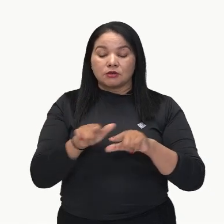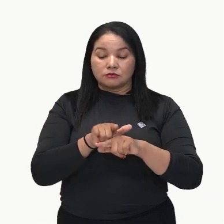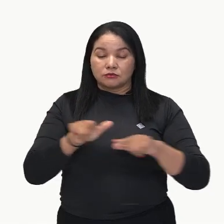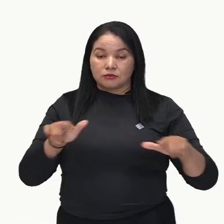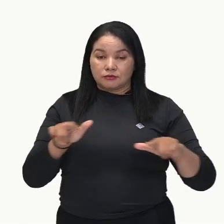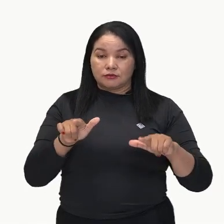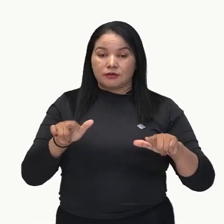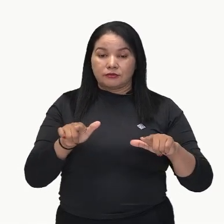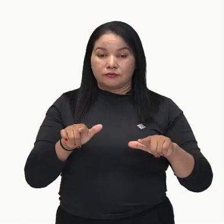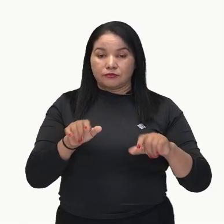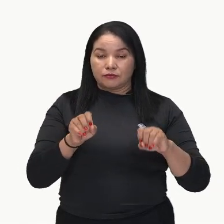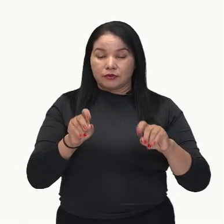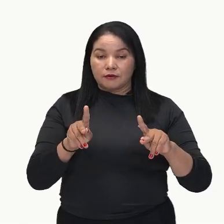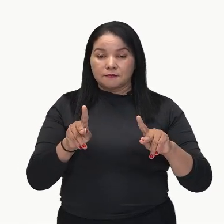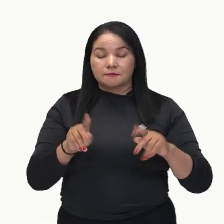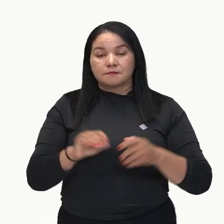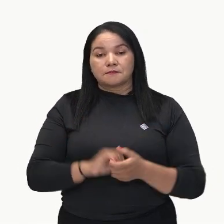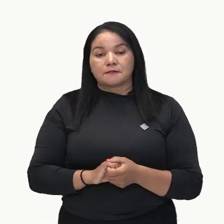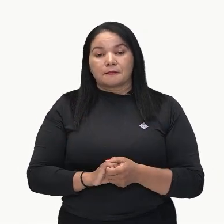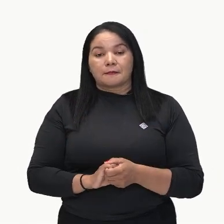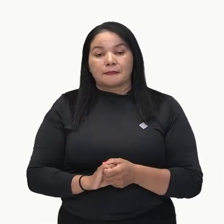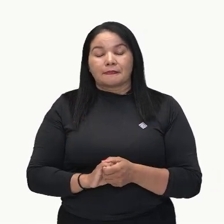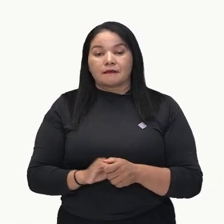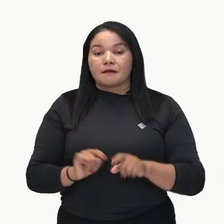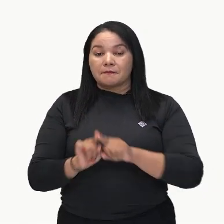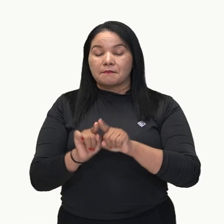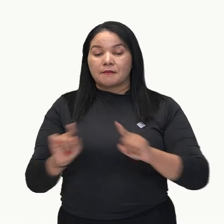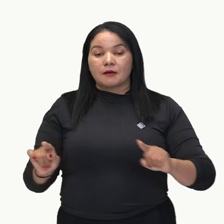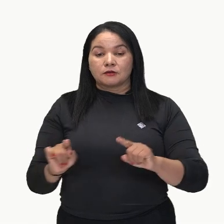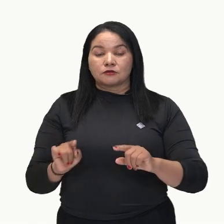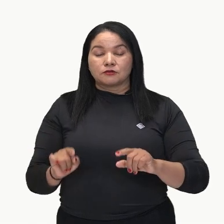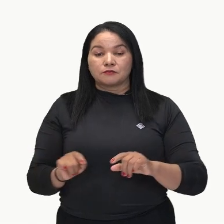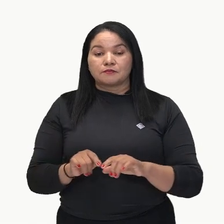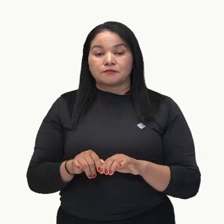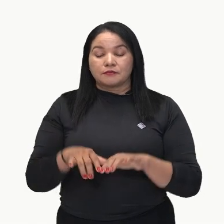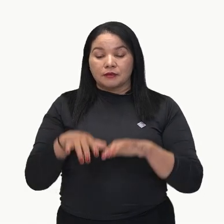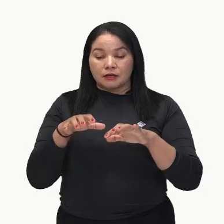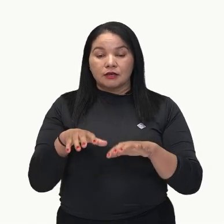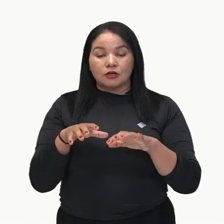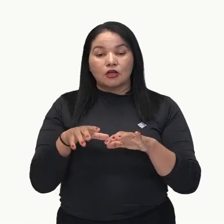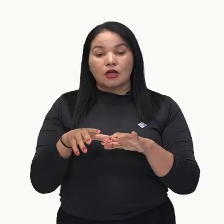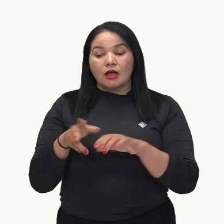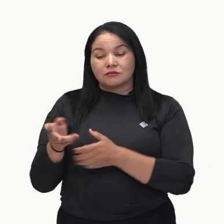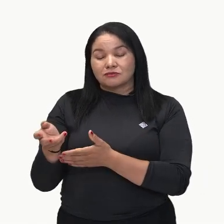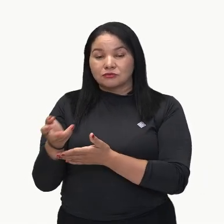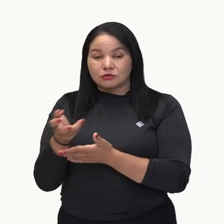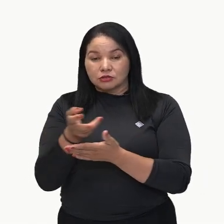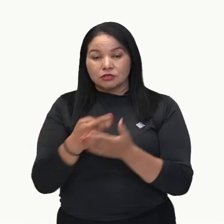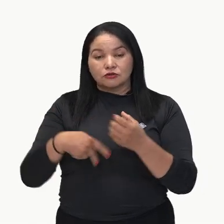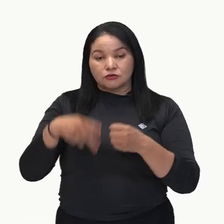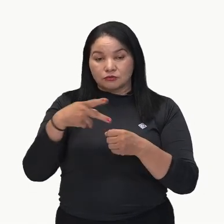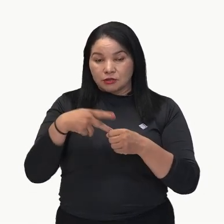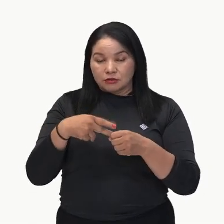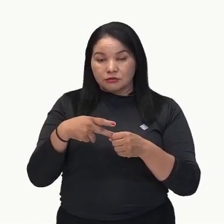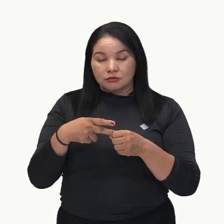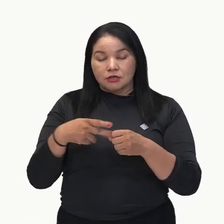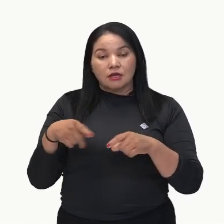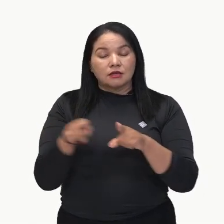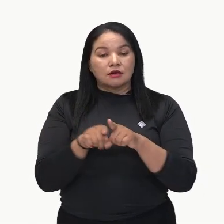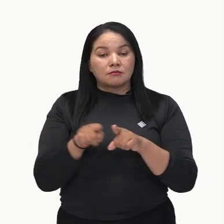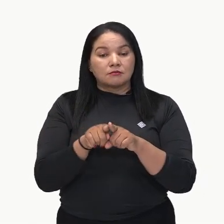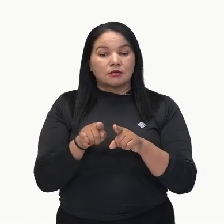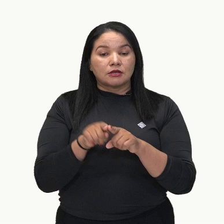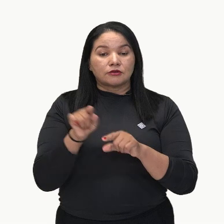desérticas, ok? Mas essa região, por conta da extração do petróleo, né, levando em consideração